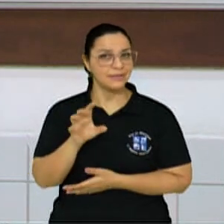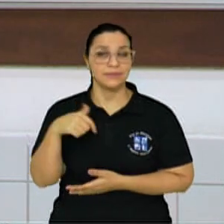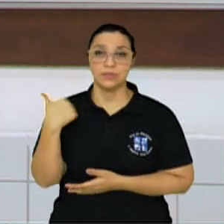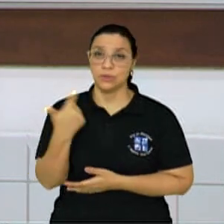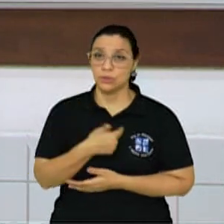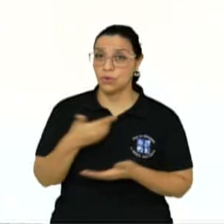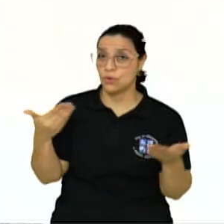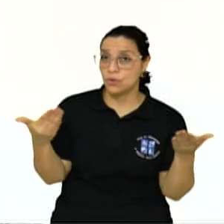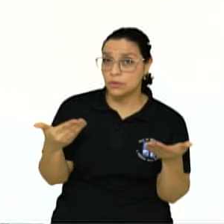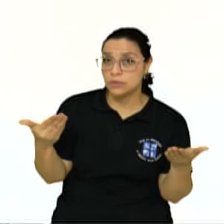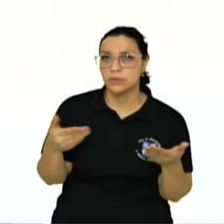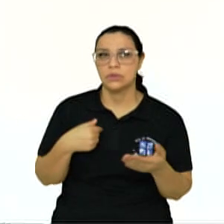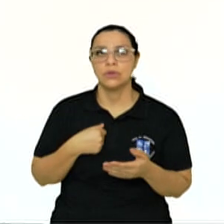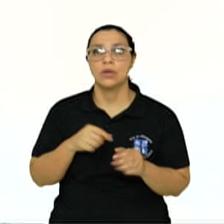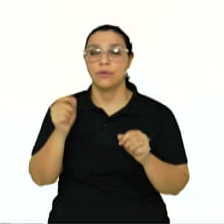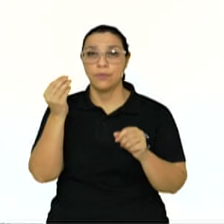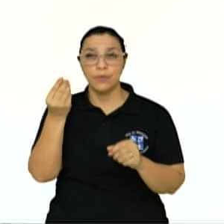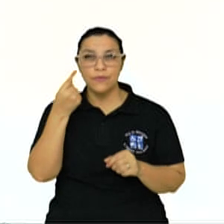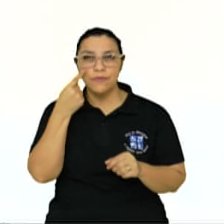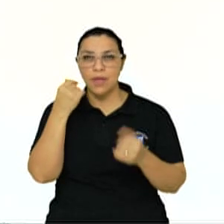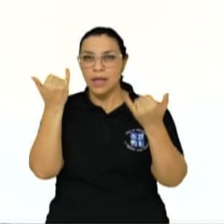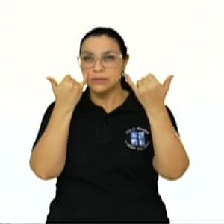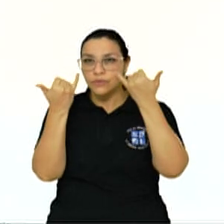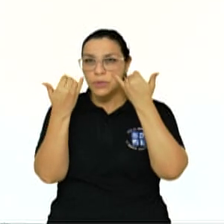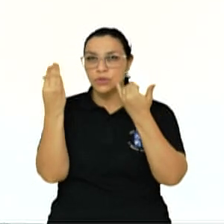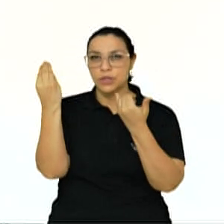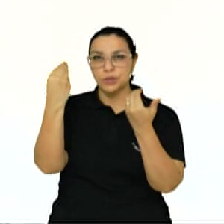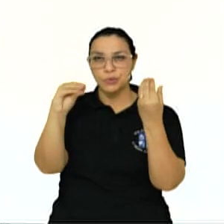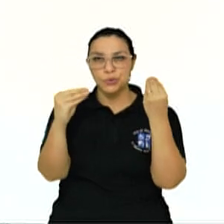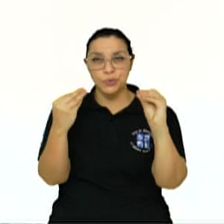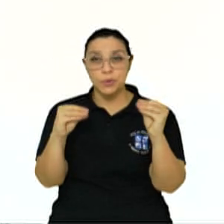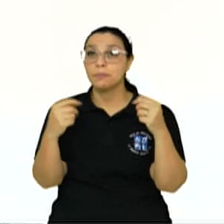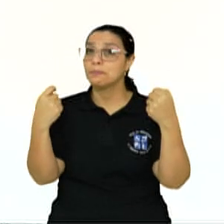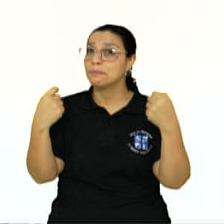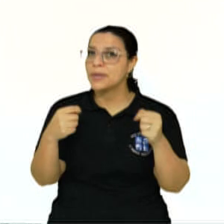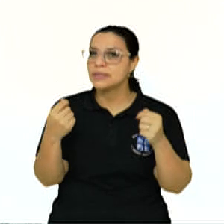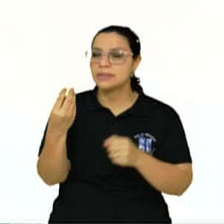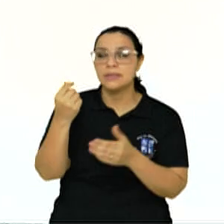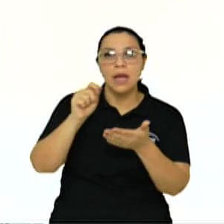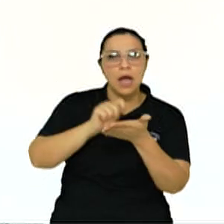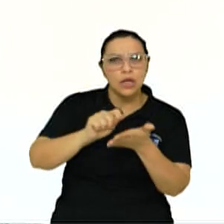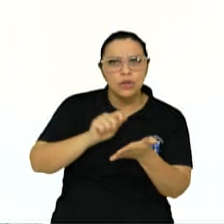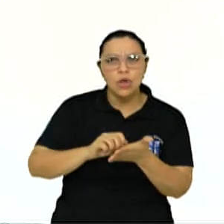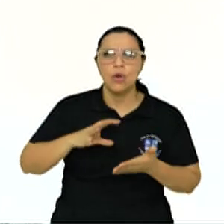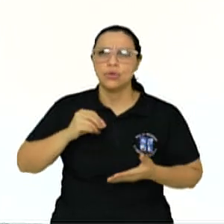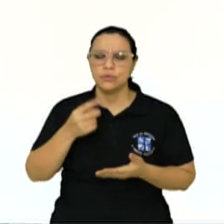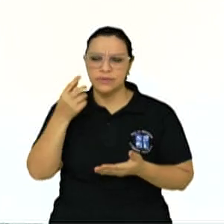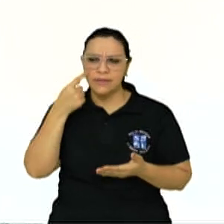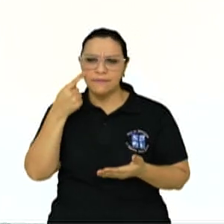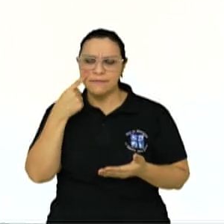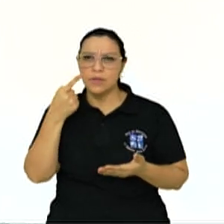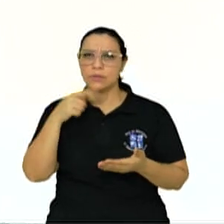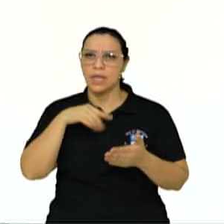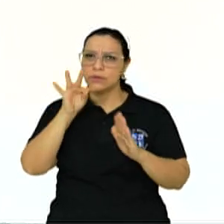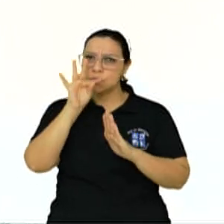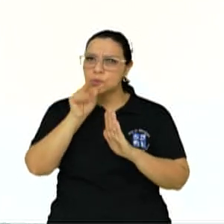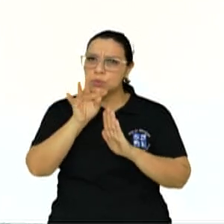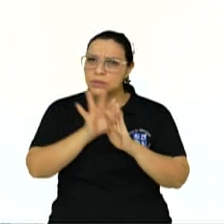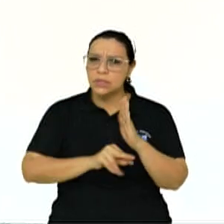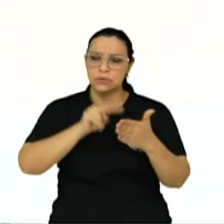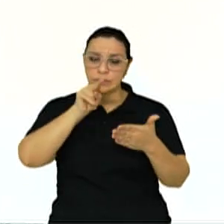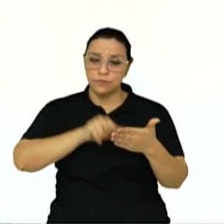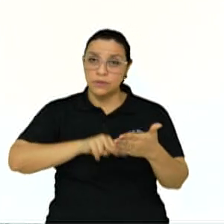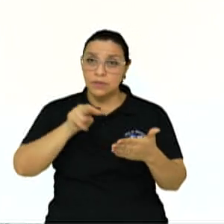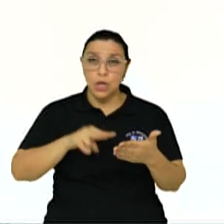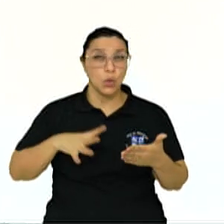vamos tirar os dados do enunciado. Eu sempre gosto de falar isso, né? Primeiro anota aquilo que você tem, porque às vezes nem tudo